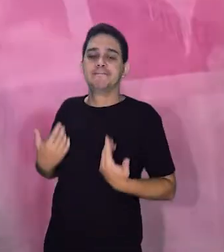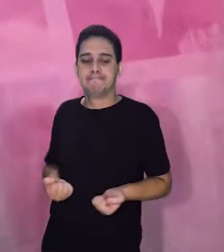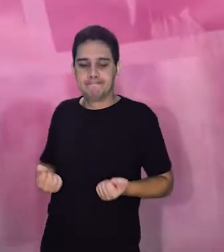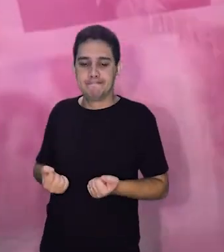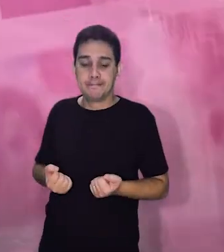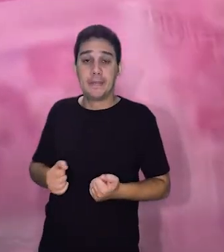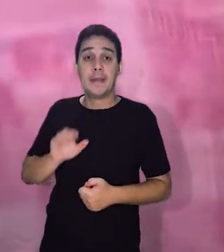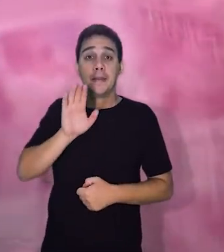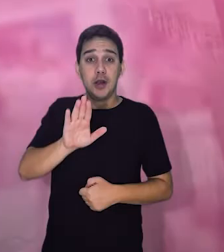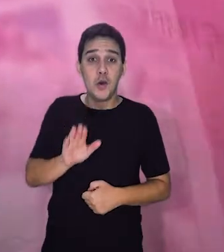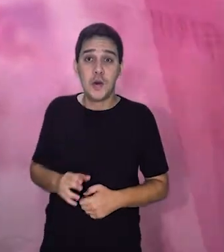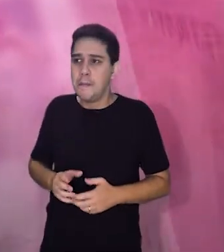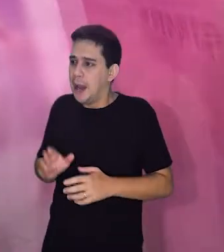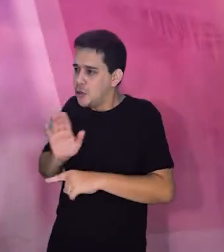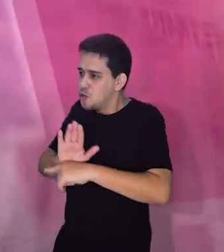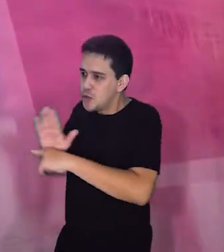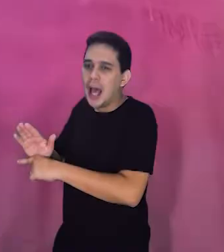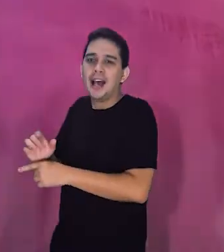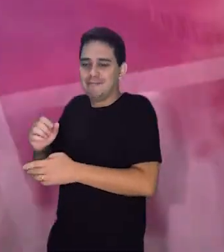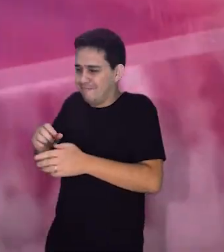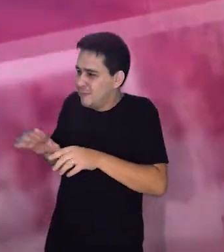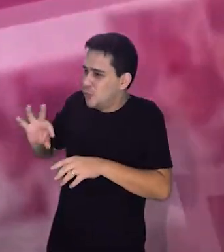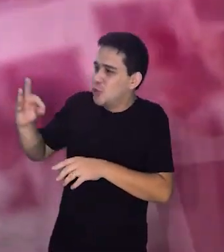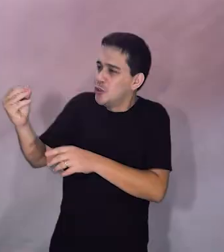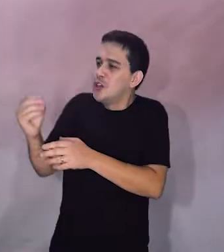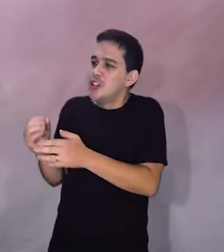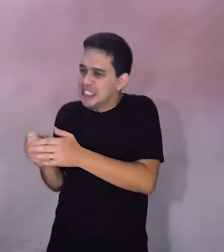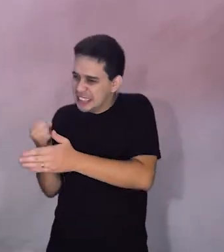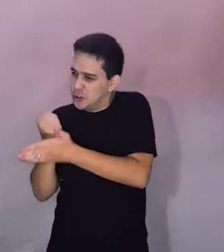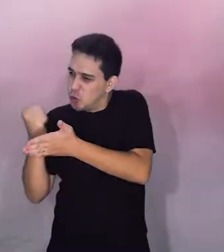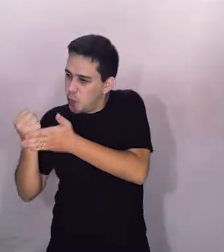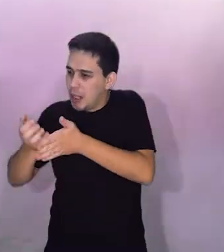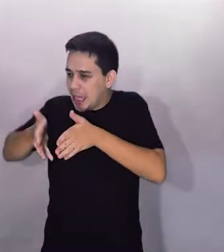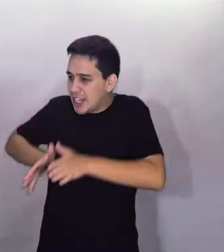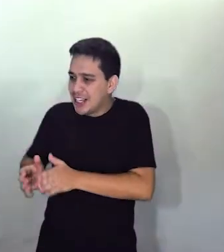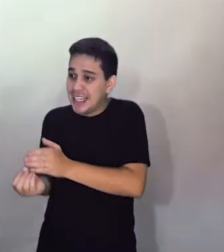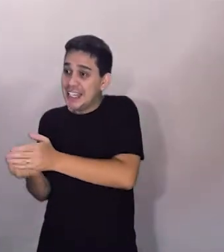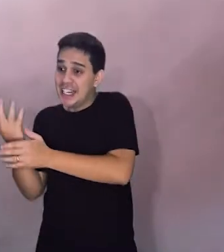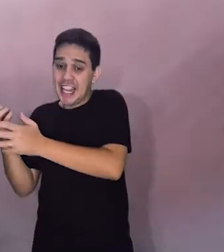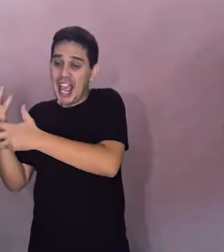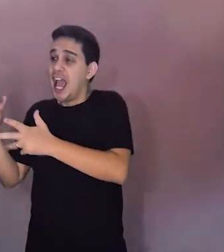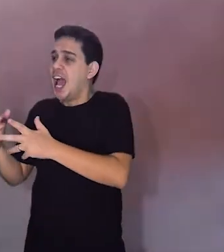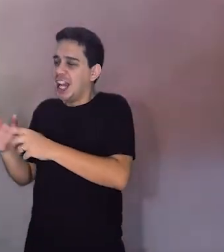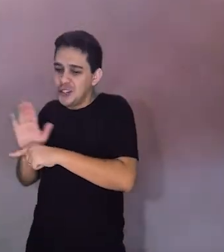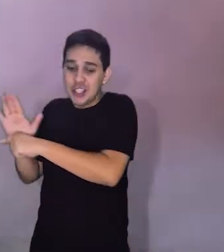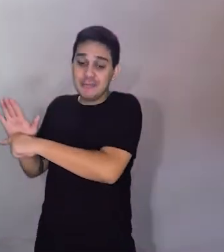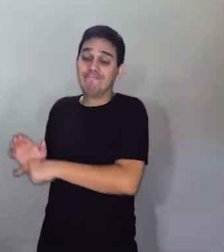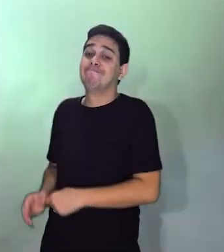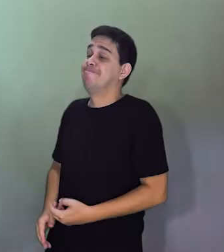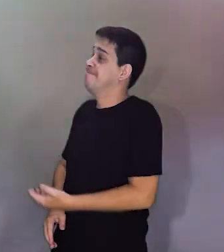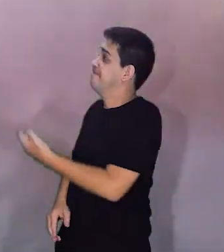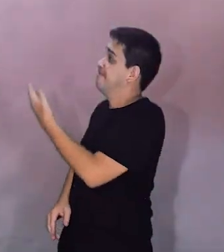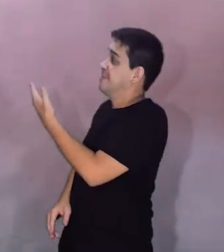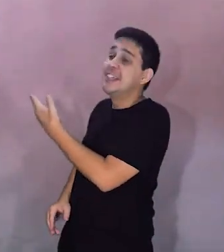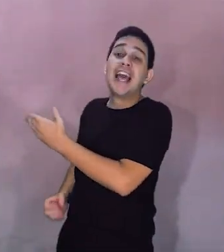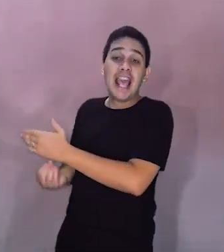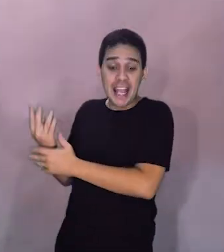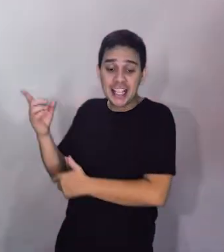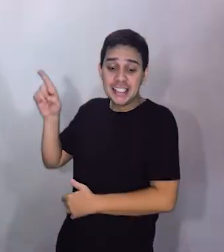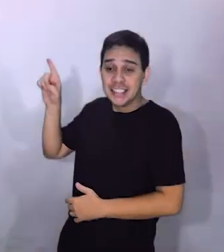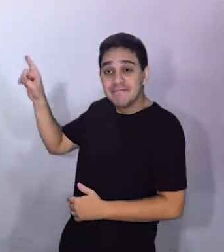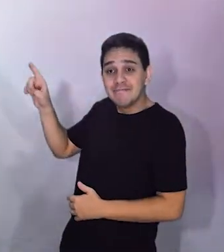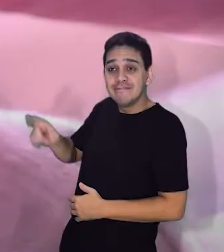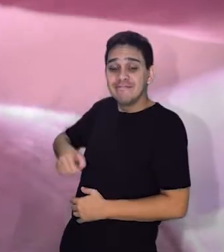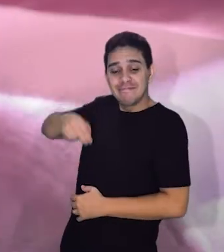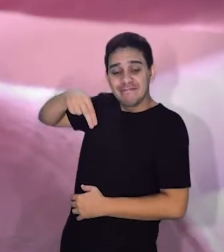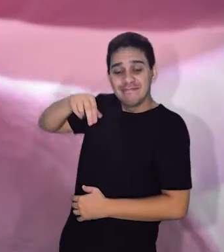recém-nascidas, o MPRJ criou, durante a pandemia de Covid-19, o projeto Nascer Legal, o qual objetiva